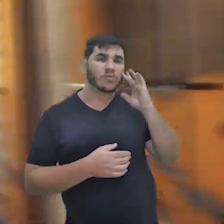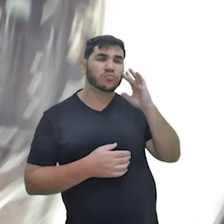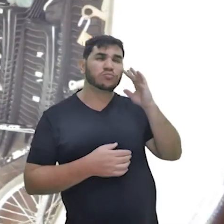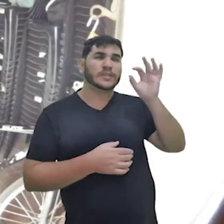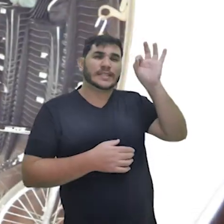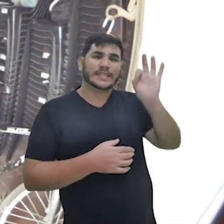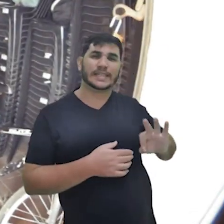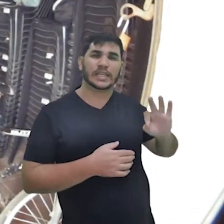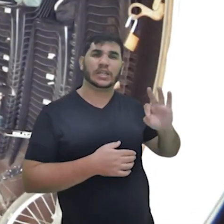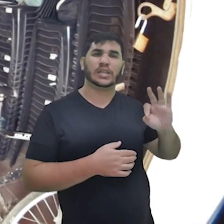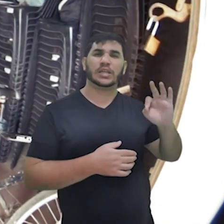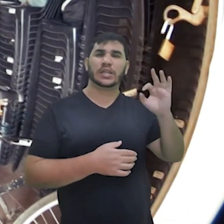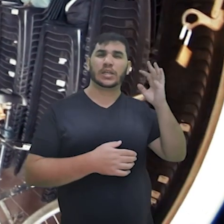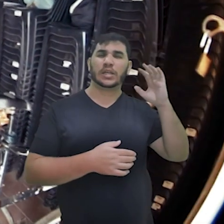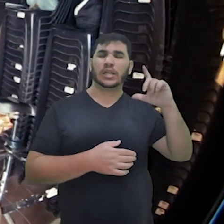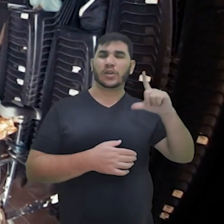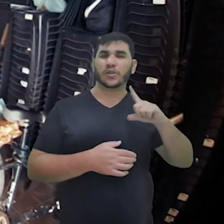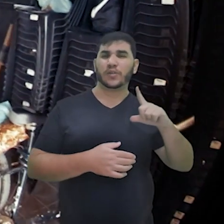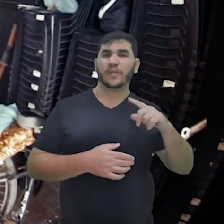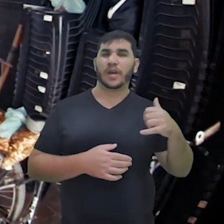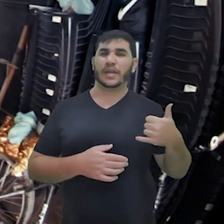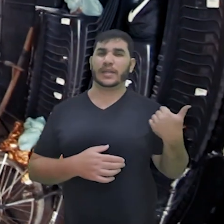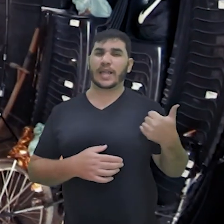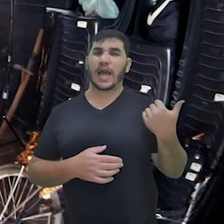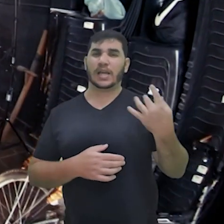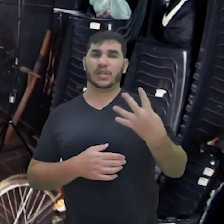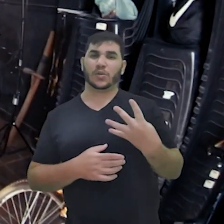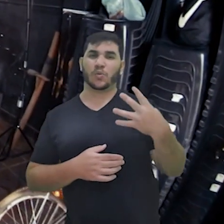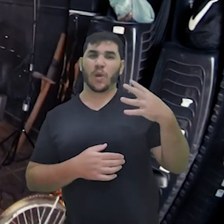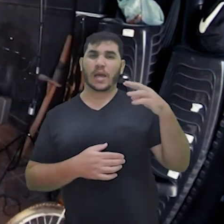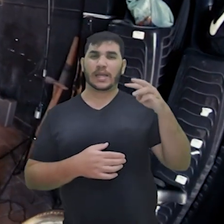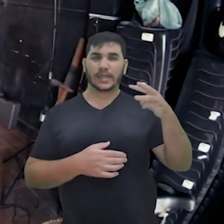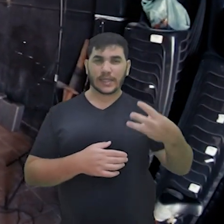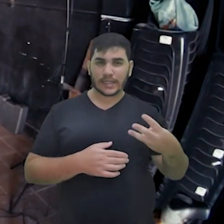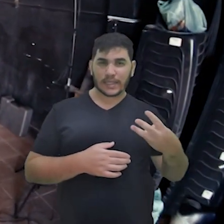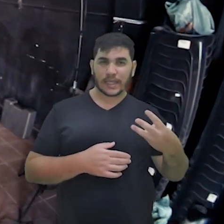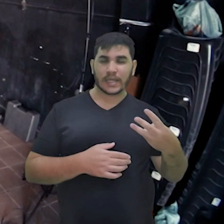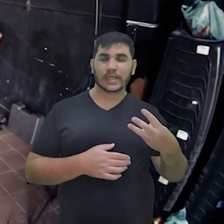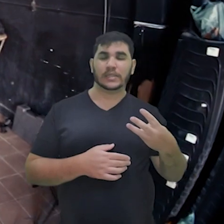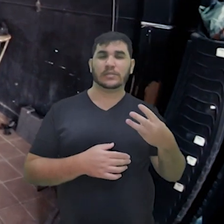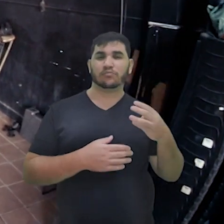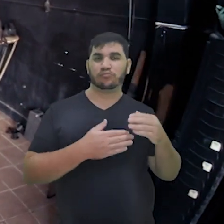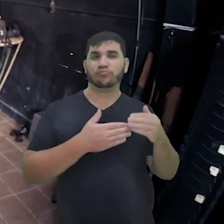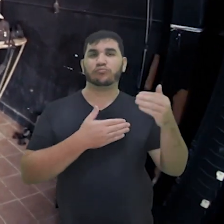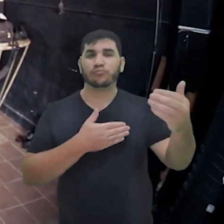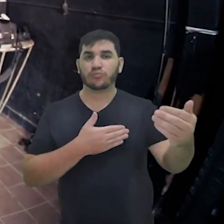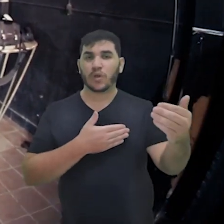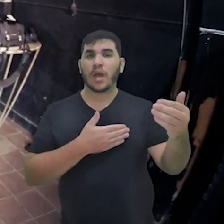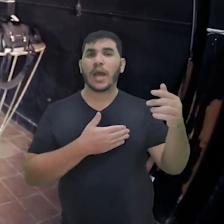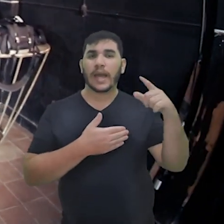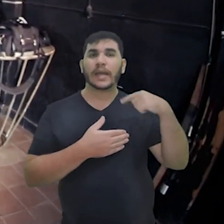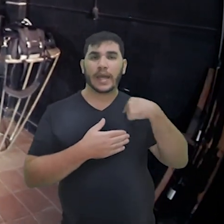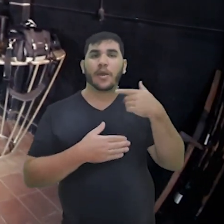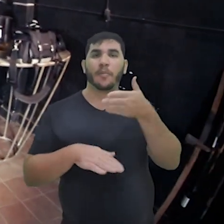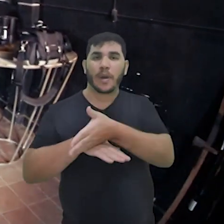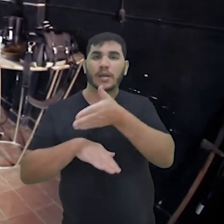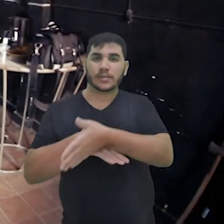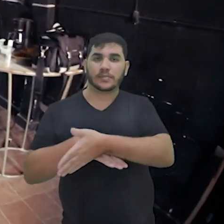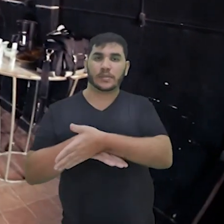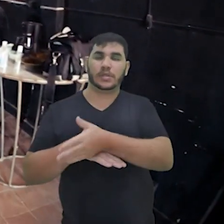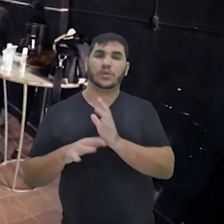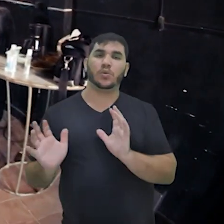tenho para quando eu tiver... Atual sede do Nós. 43 anos, é que eu fiz